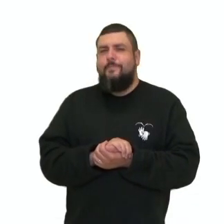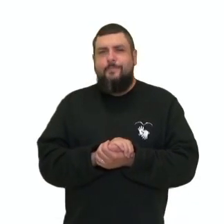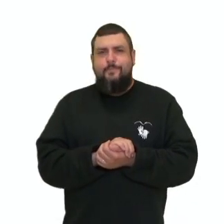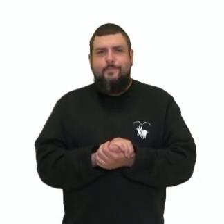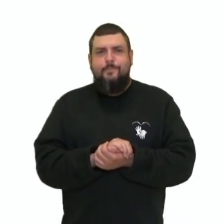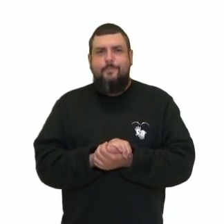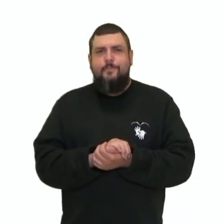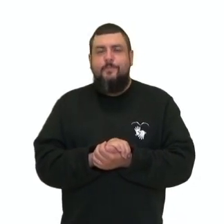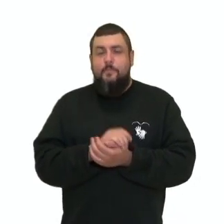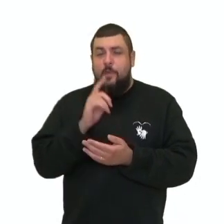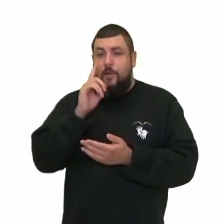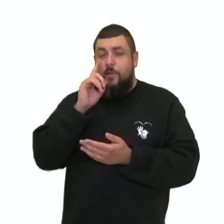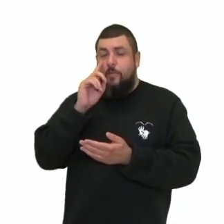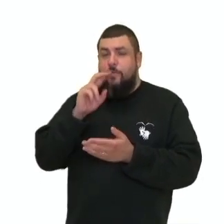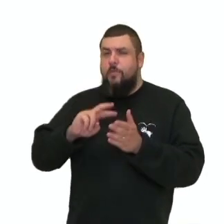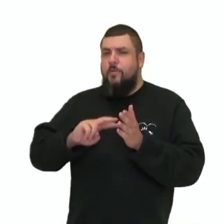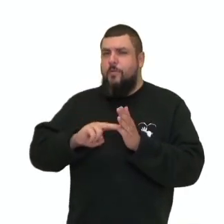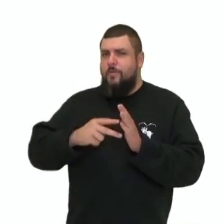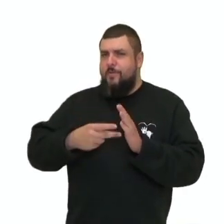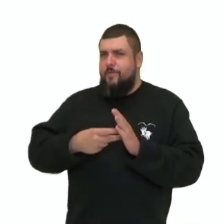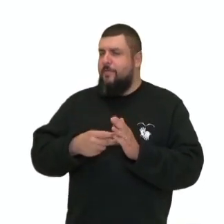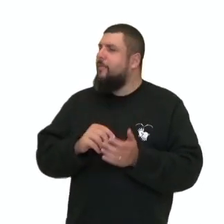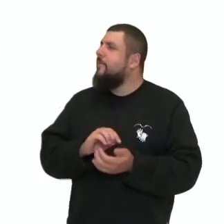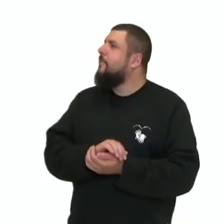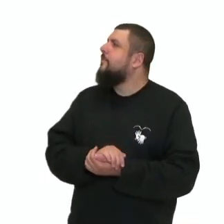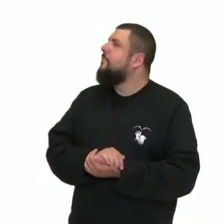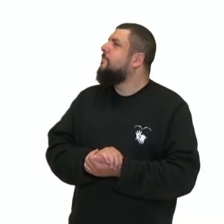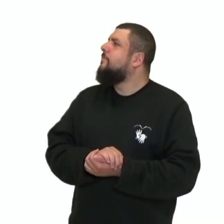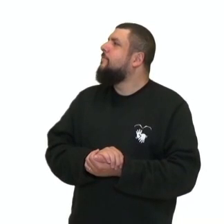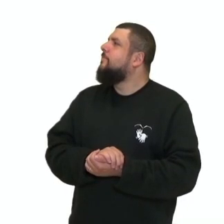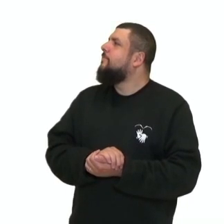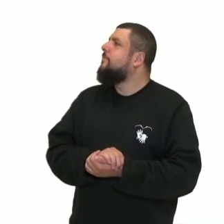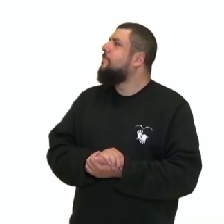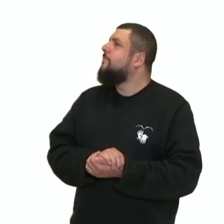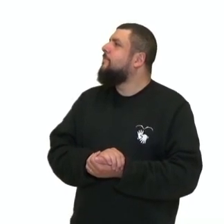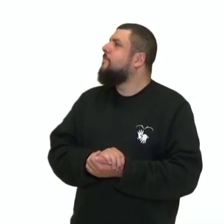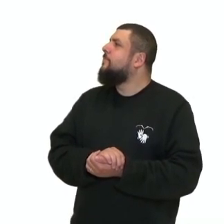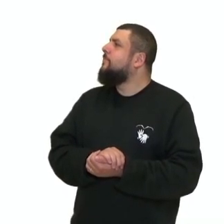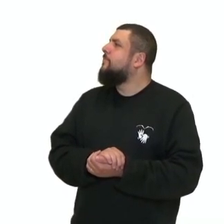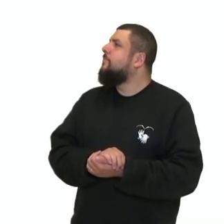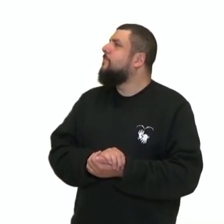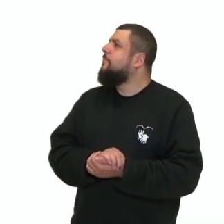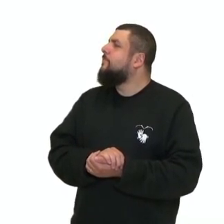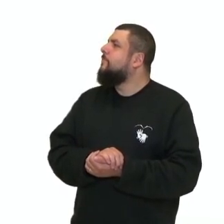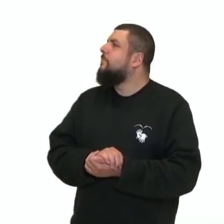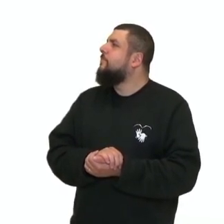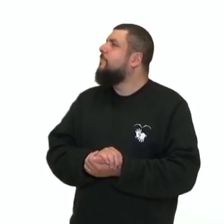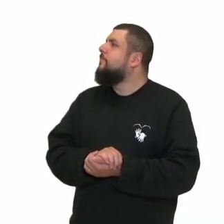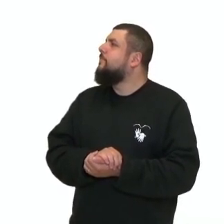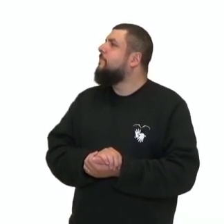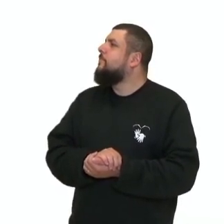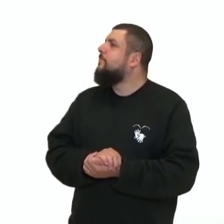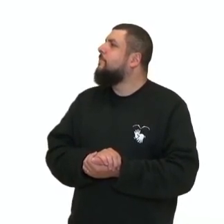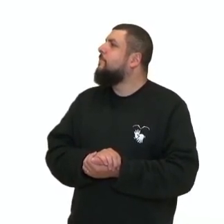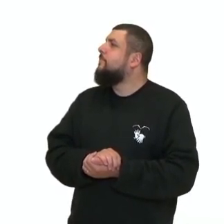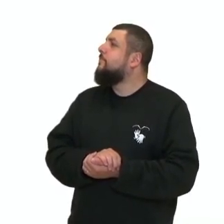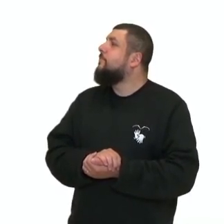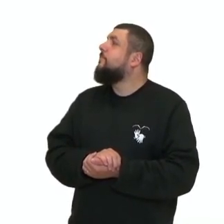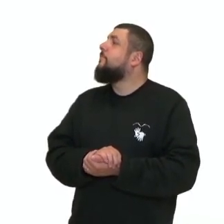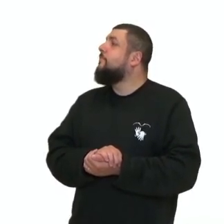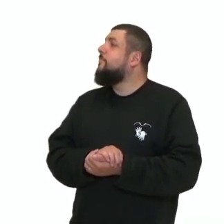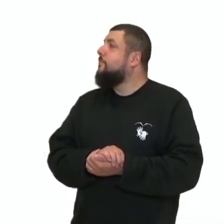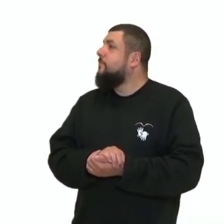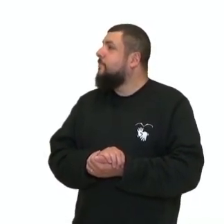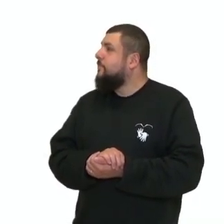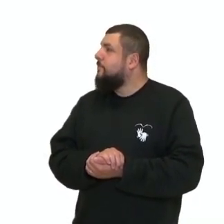Flipagem é uma técnica usada para dar movimento aos desenhos animados. Nela é criada uma sequência com